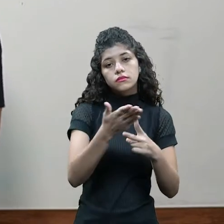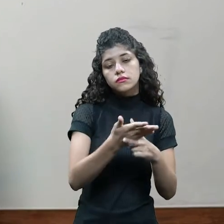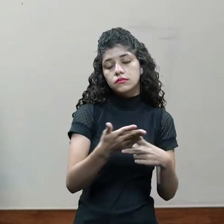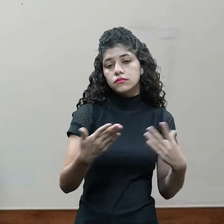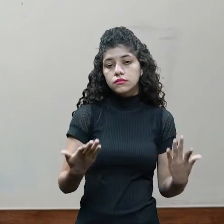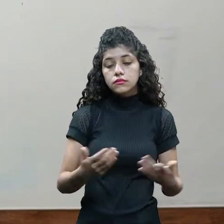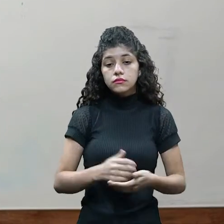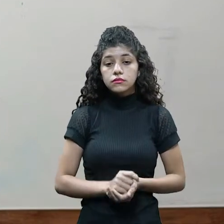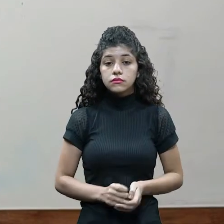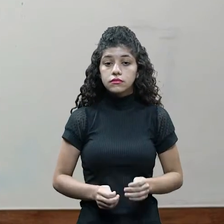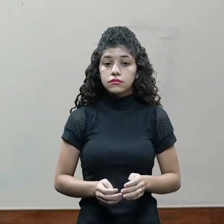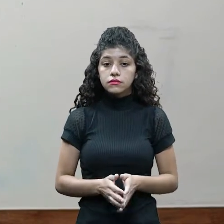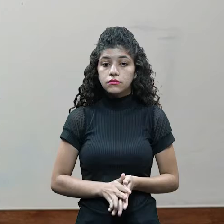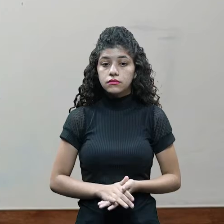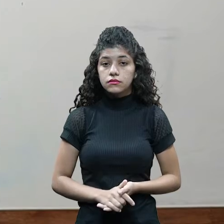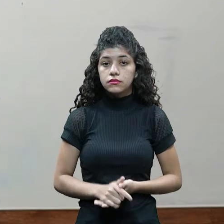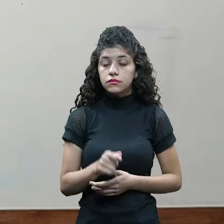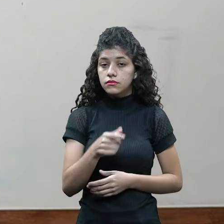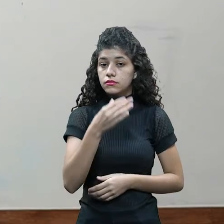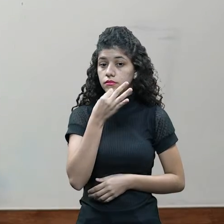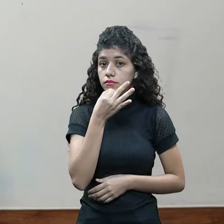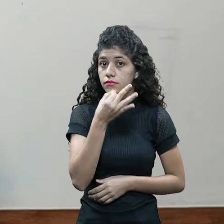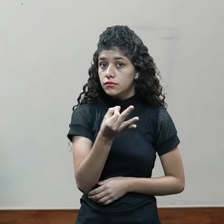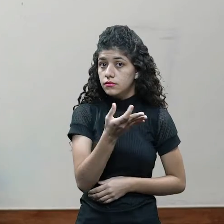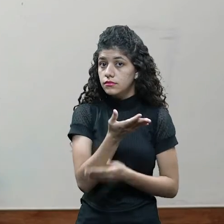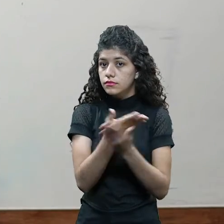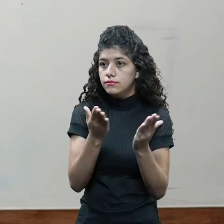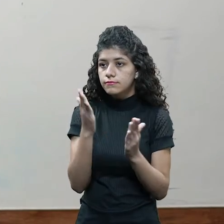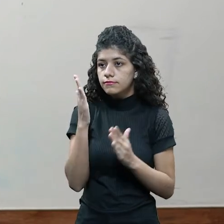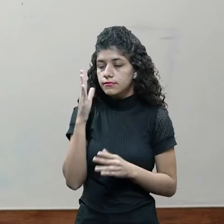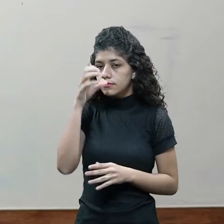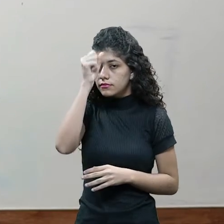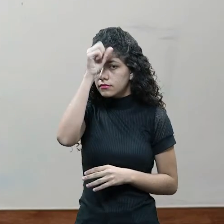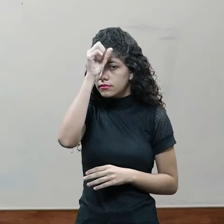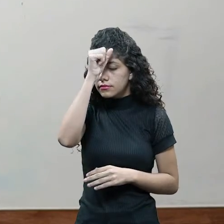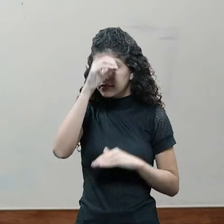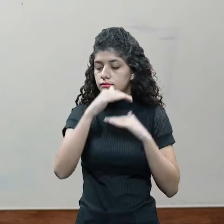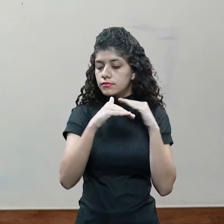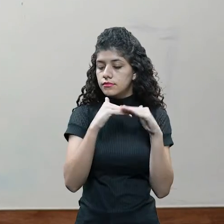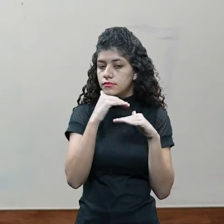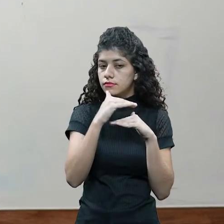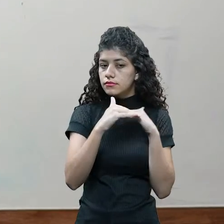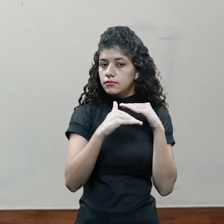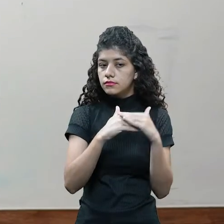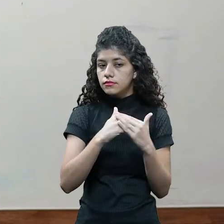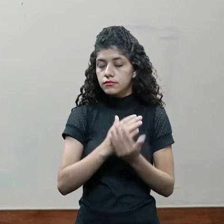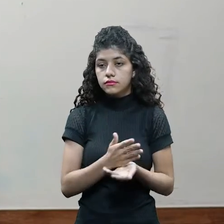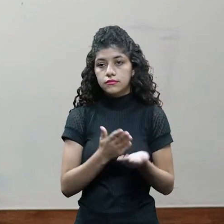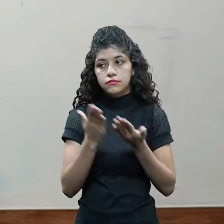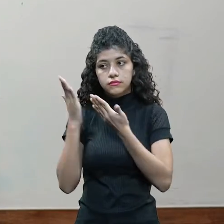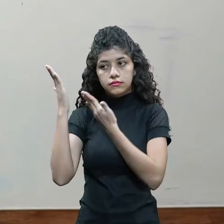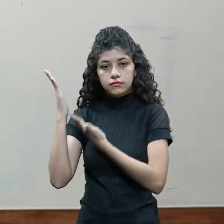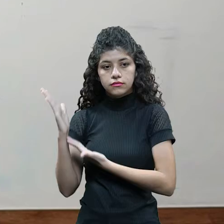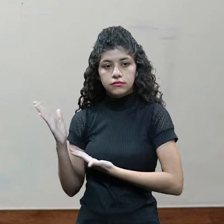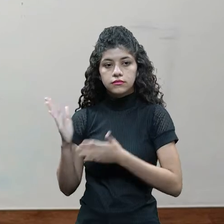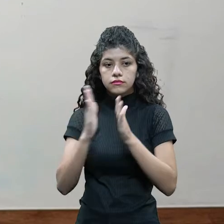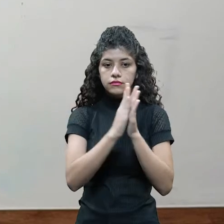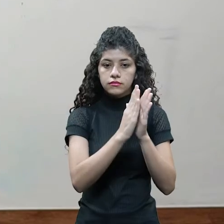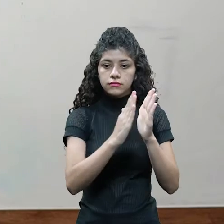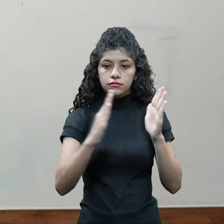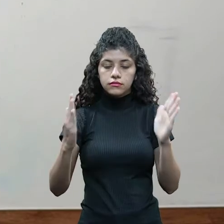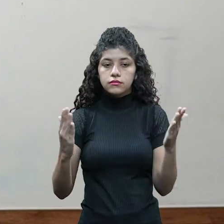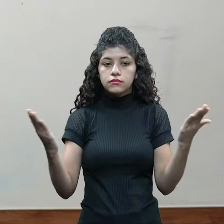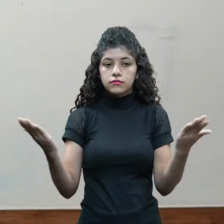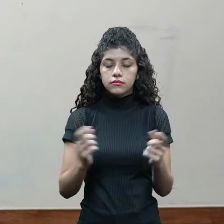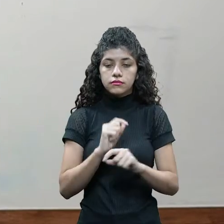esquerda. Mas aqui eu gosto de usar um macete para quem está aprendendo ainda. Eu construo a tabelinha, como vocês já viram, e vou fazer a